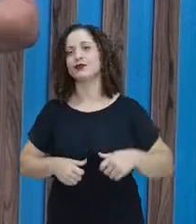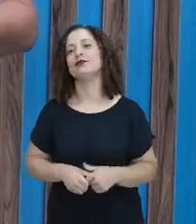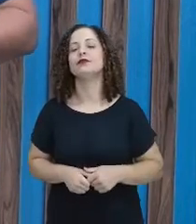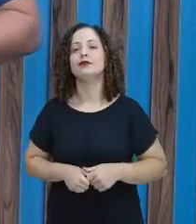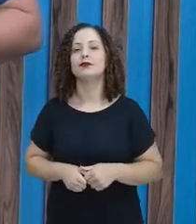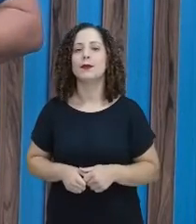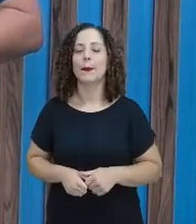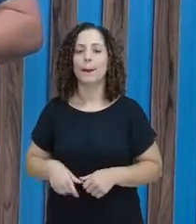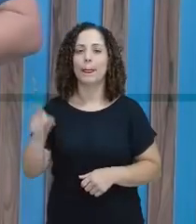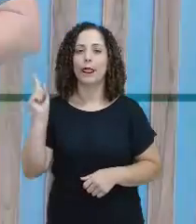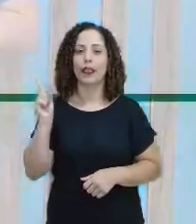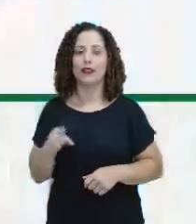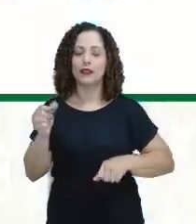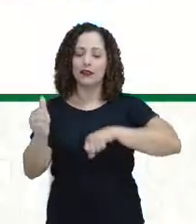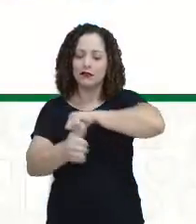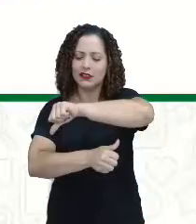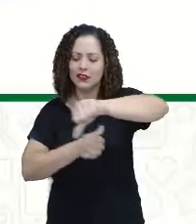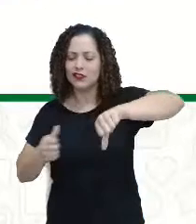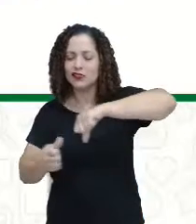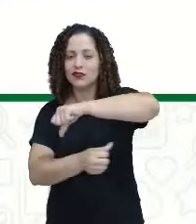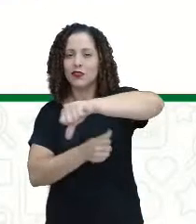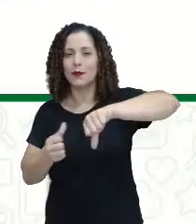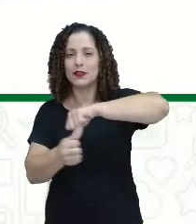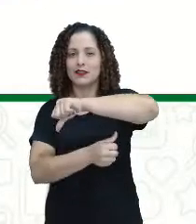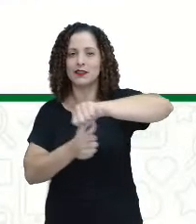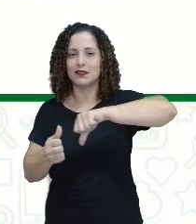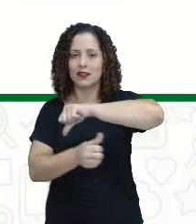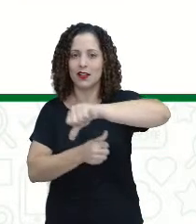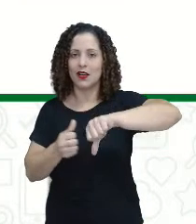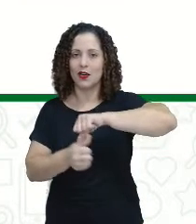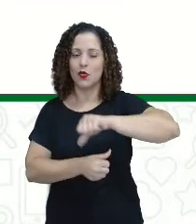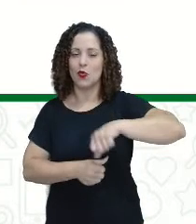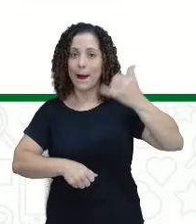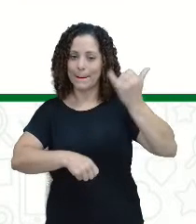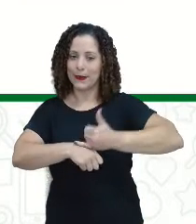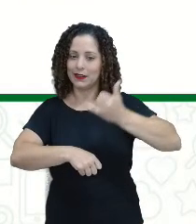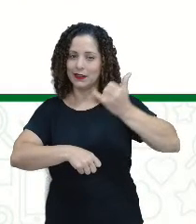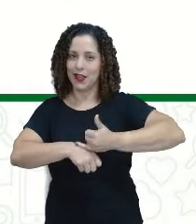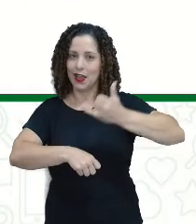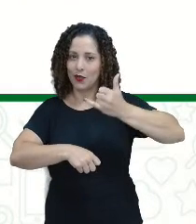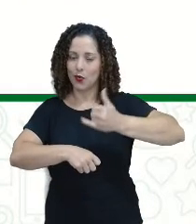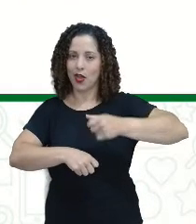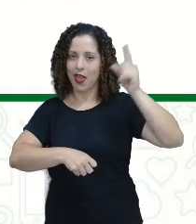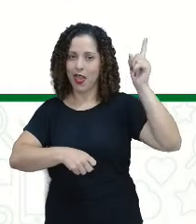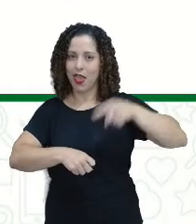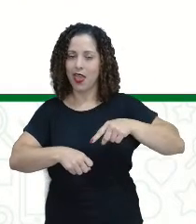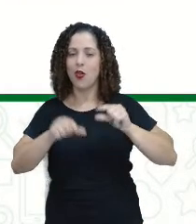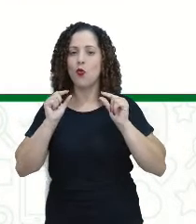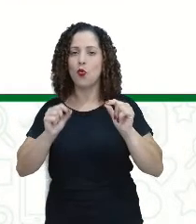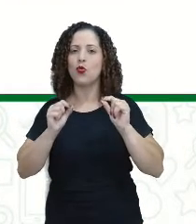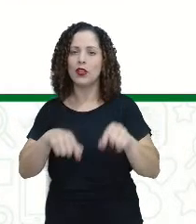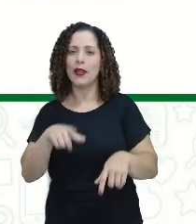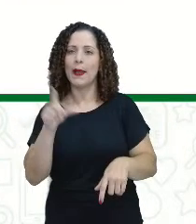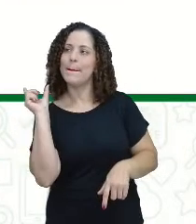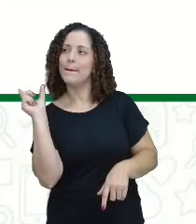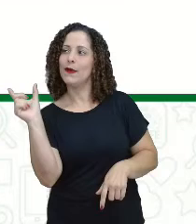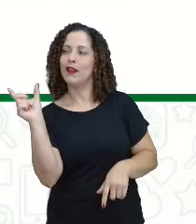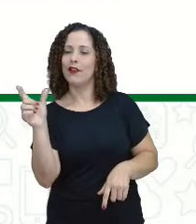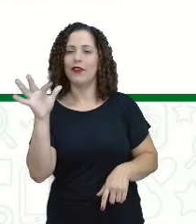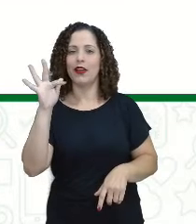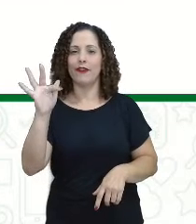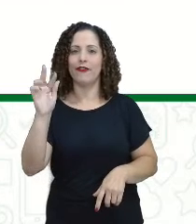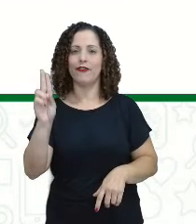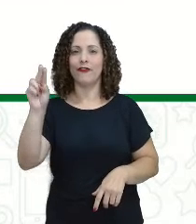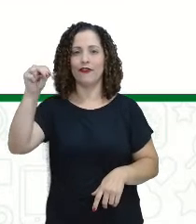essa transformação deste material, que no caso é o metal, é chamada de fundição. E o que seria